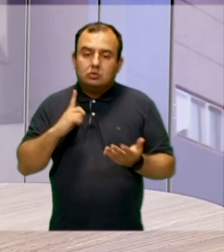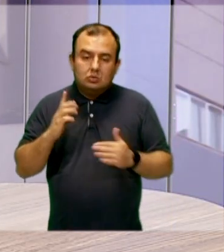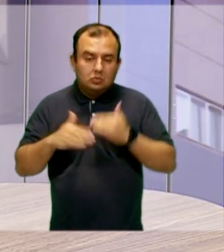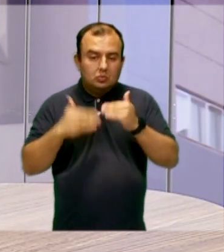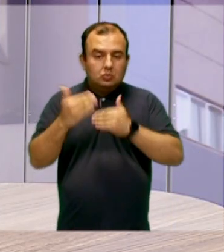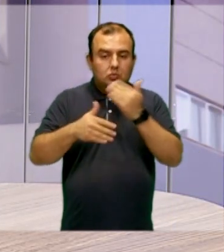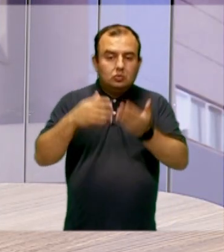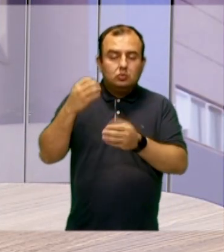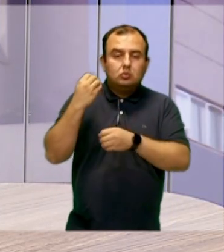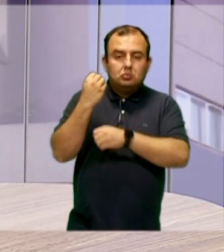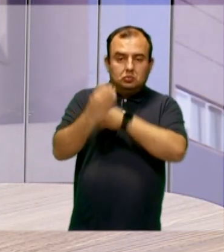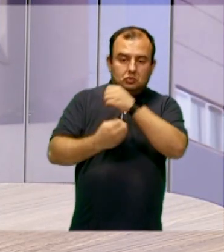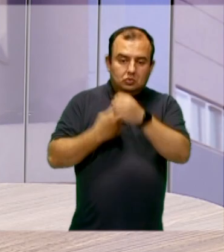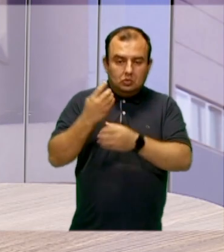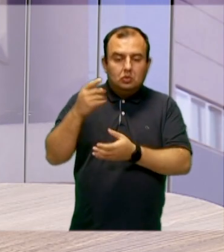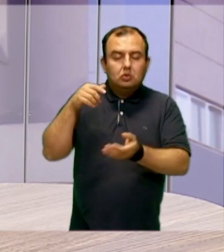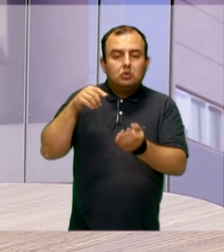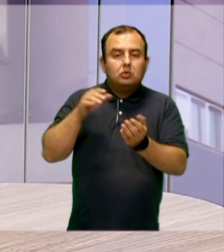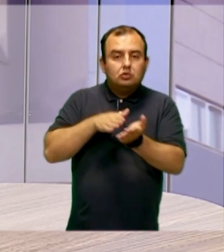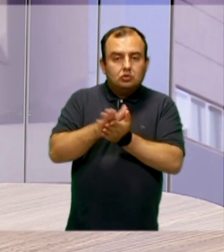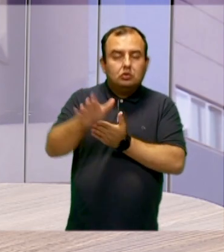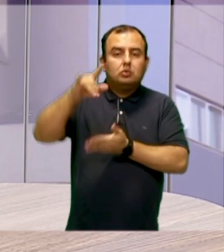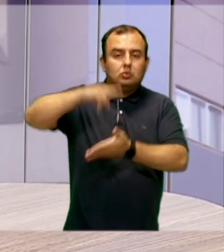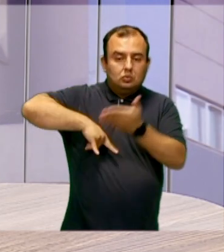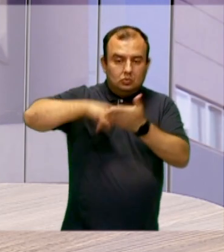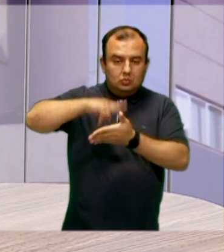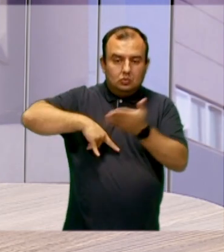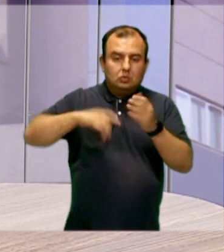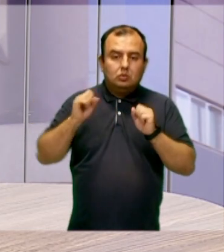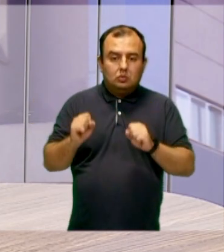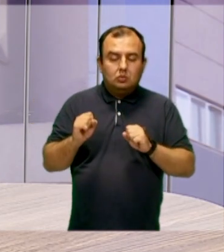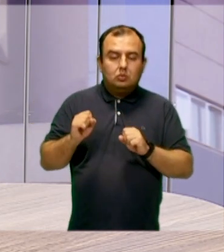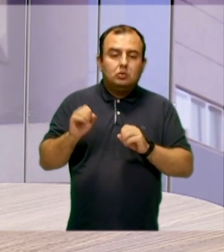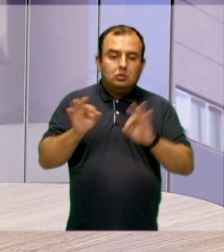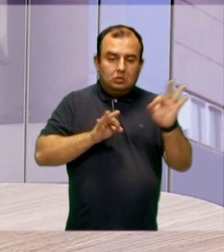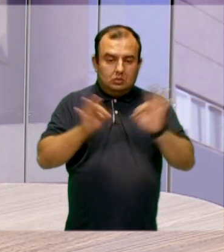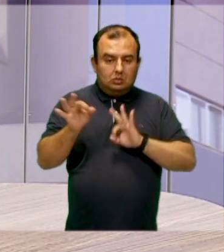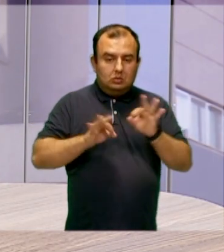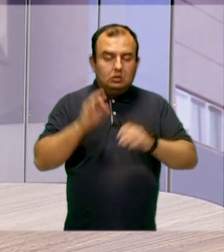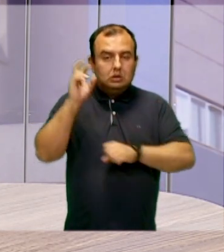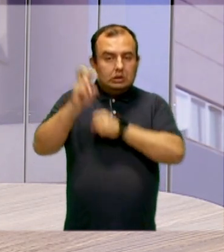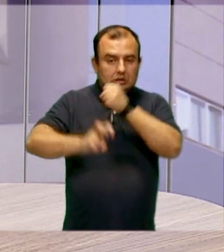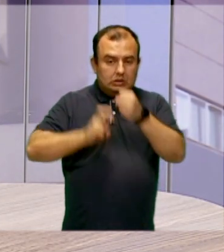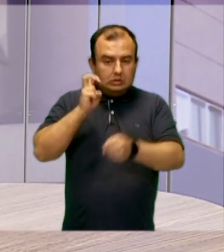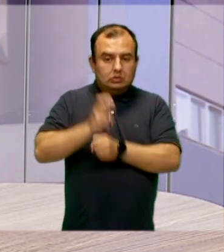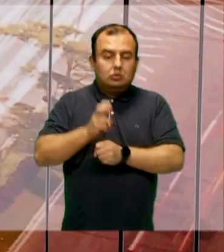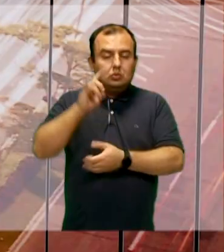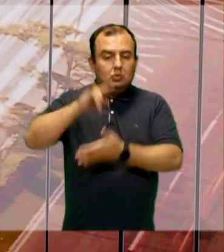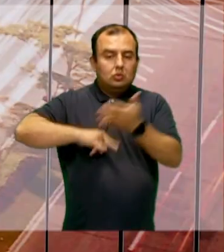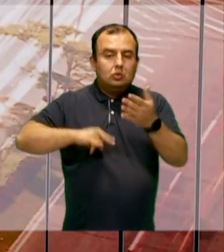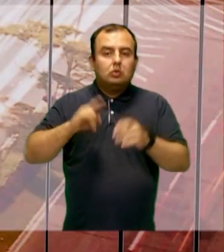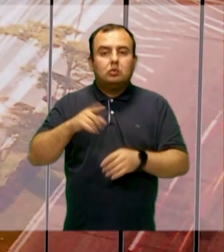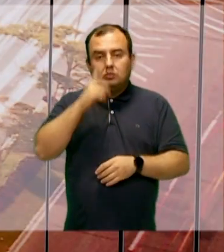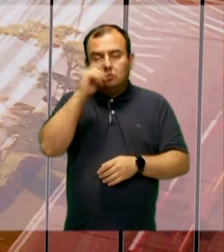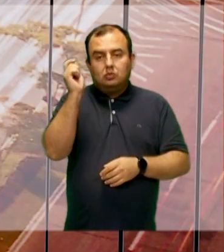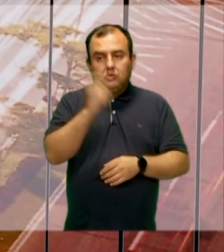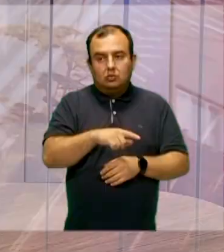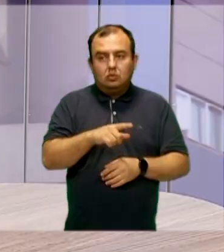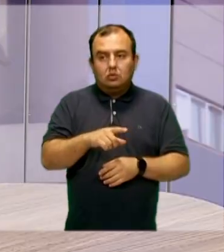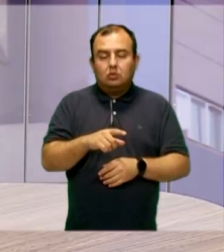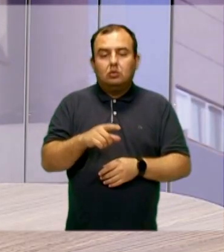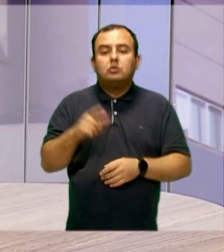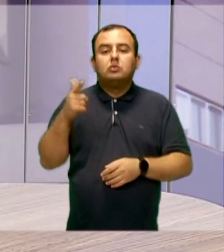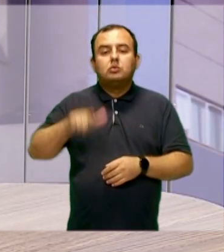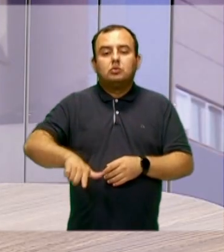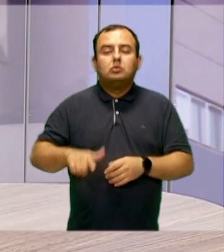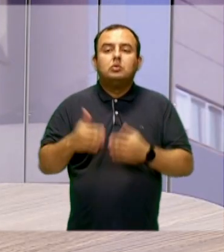processo de digitalização, quando eu gero o documento, e eu possa catalogar ele, que daqui 5 anos tal documento poderá ser descartado, eu abro um